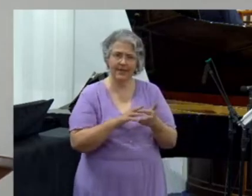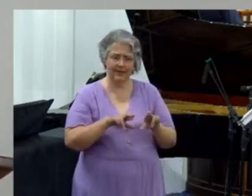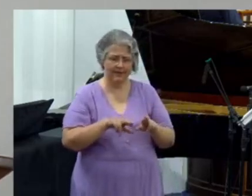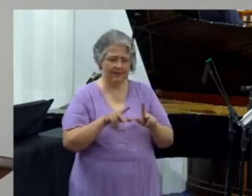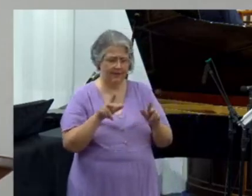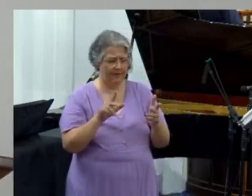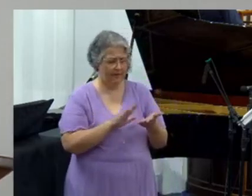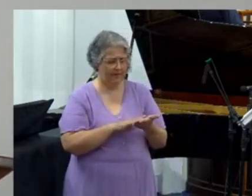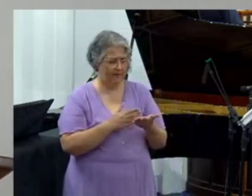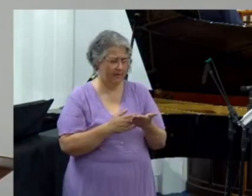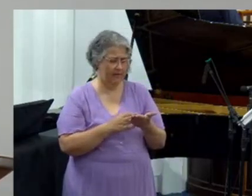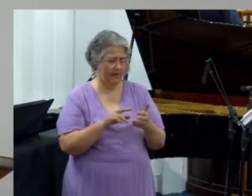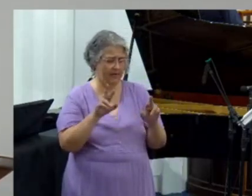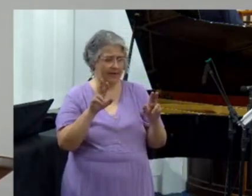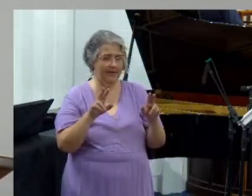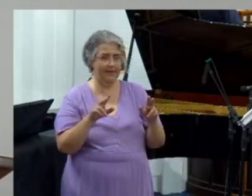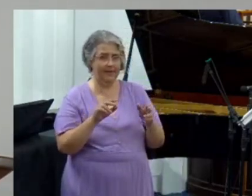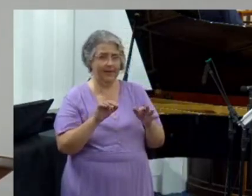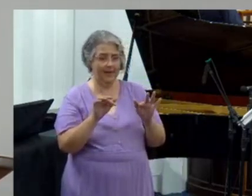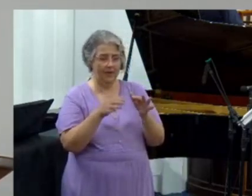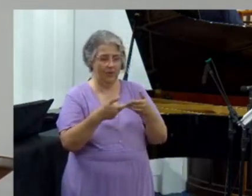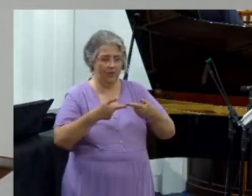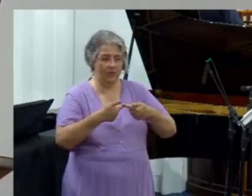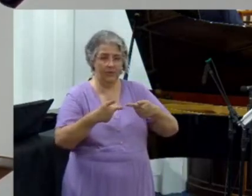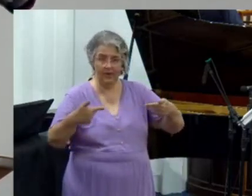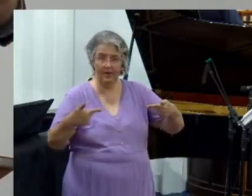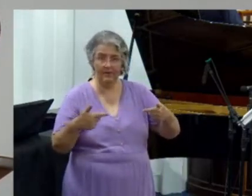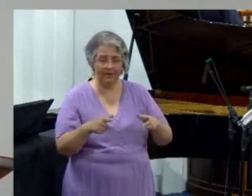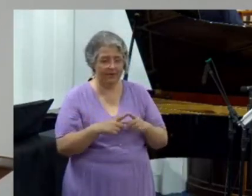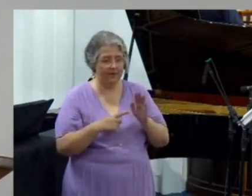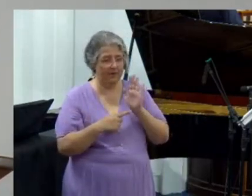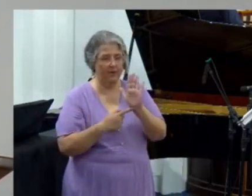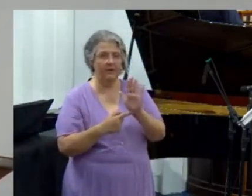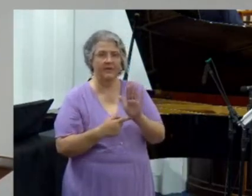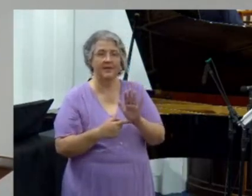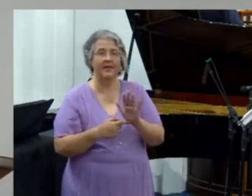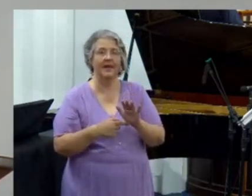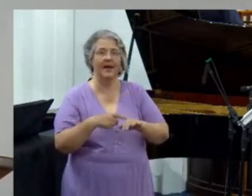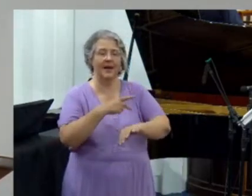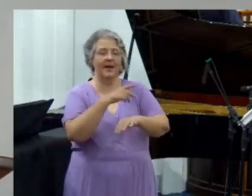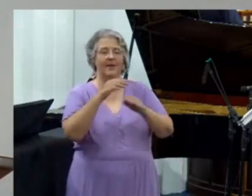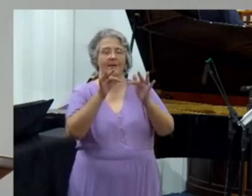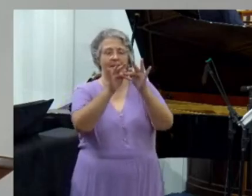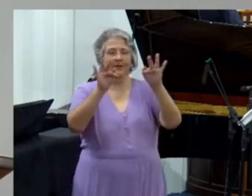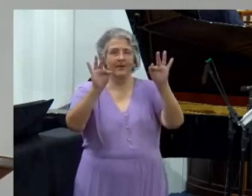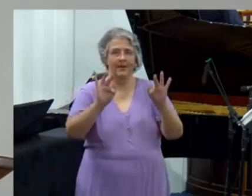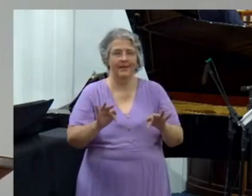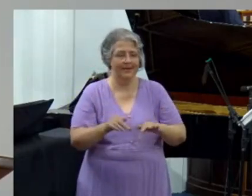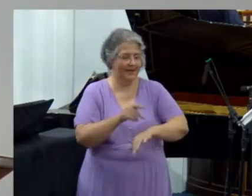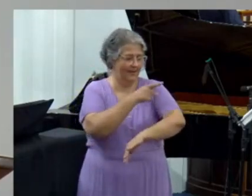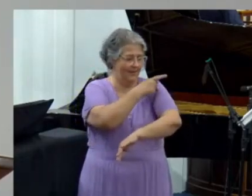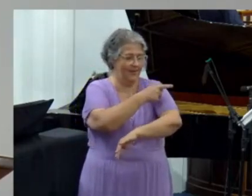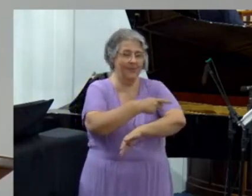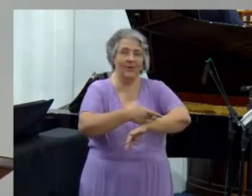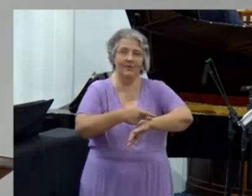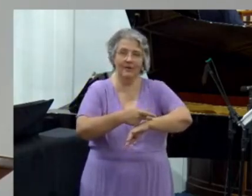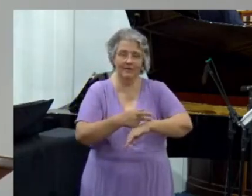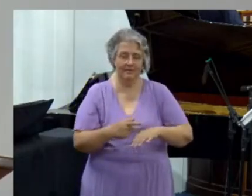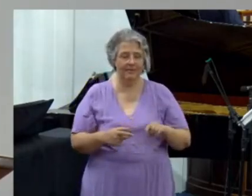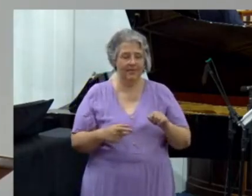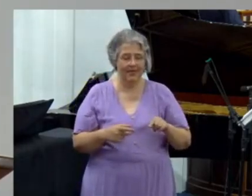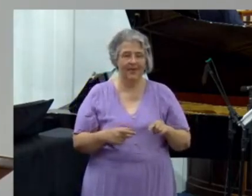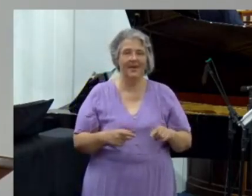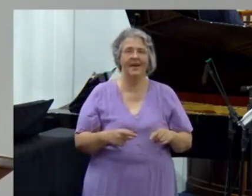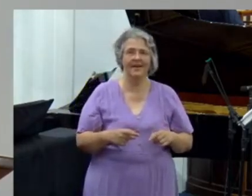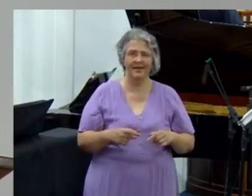como um título, como a purificação do templo. Então Jesus revelando a sua autoridade e então expulsando aqueles que